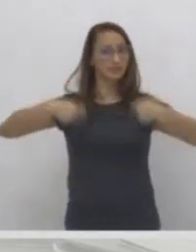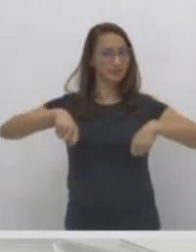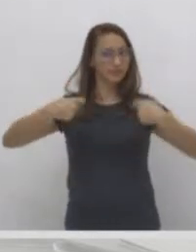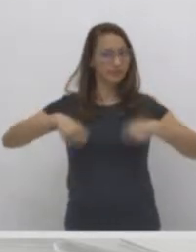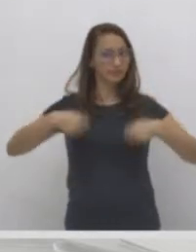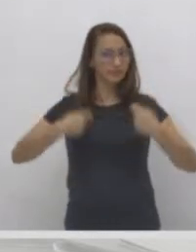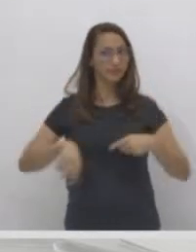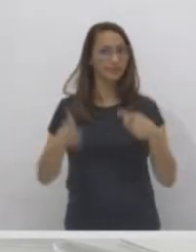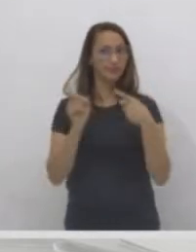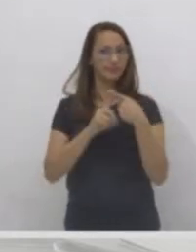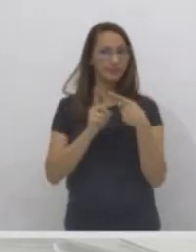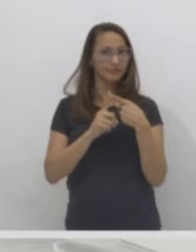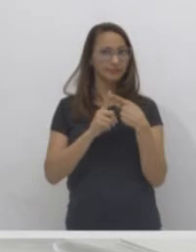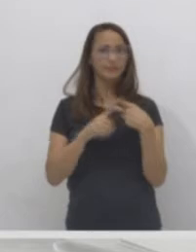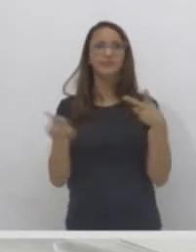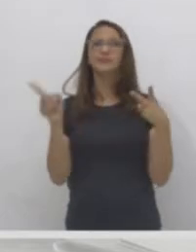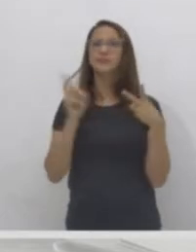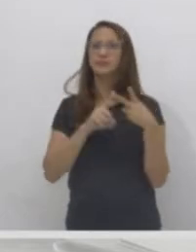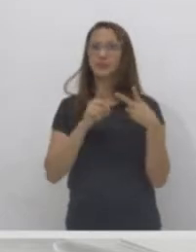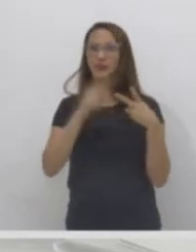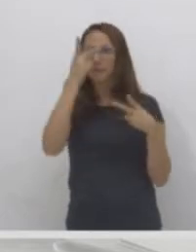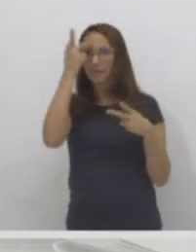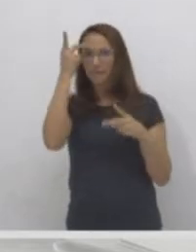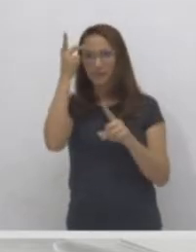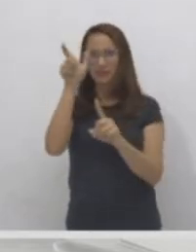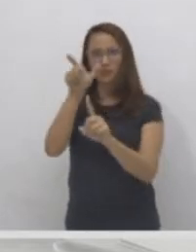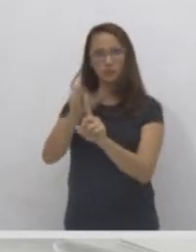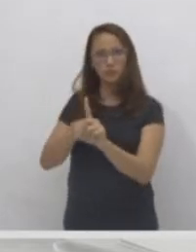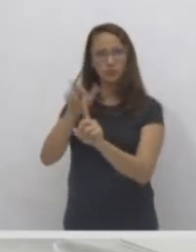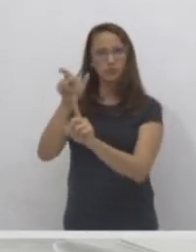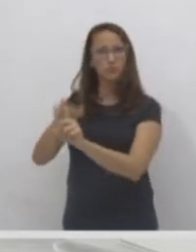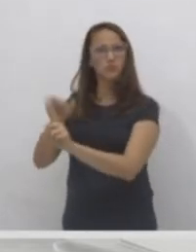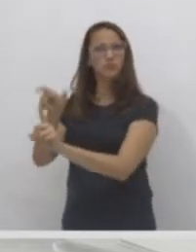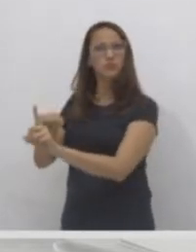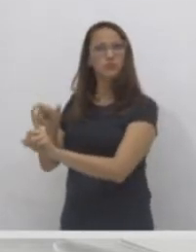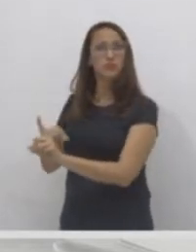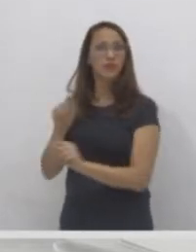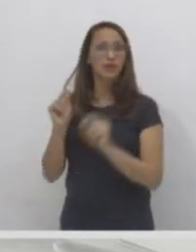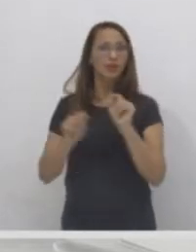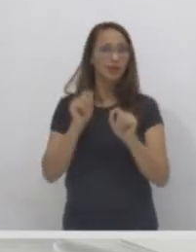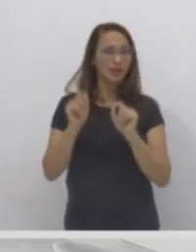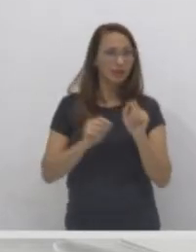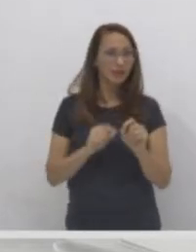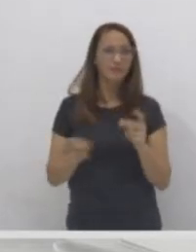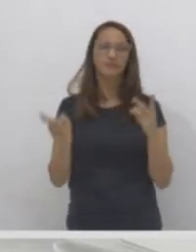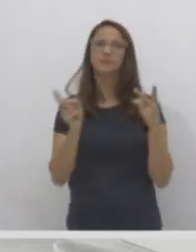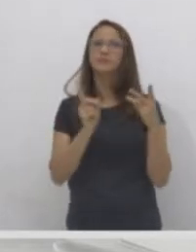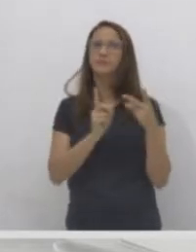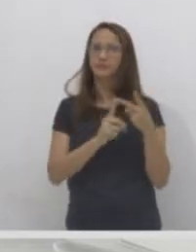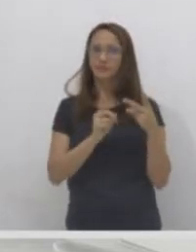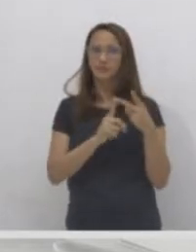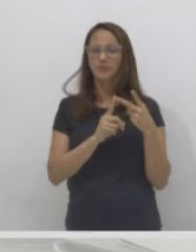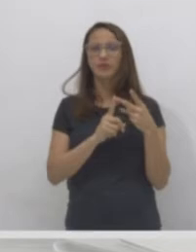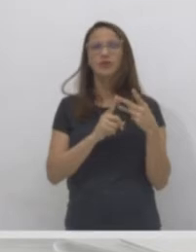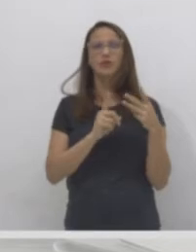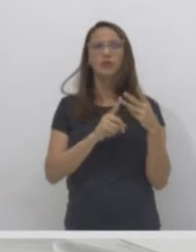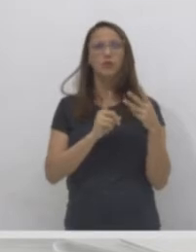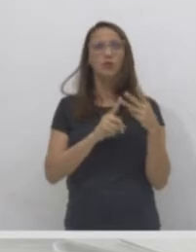Em seguida, escolher personagens. Claro, toda história tem que ter personagens. Local onde se passa essa